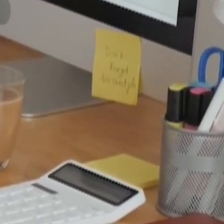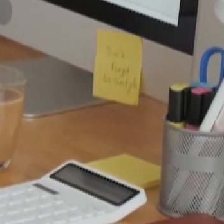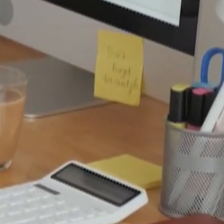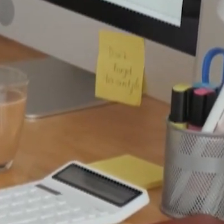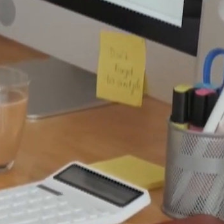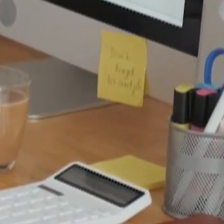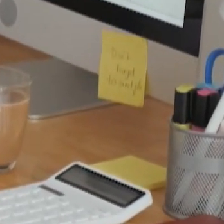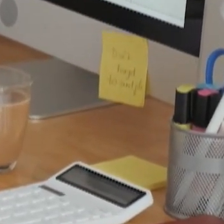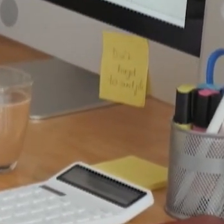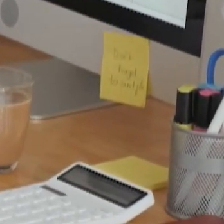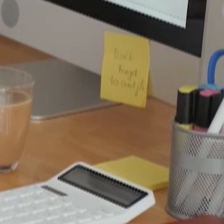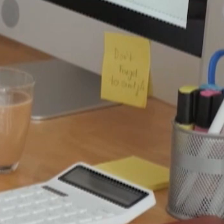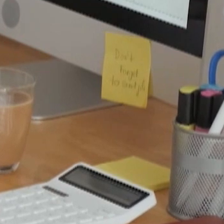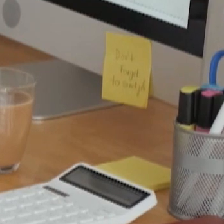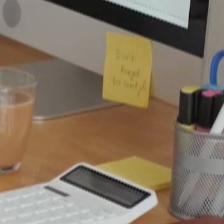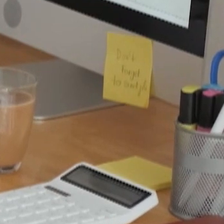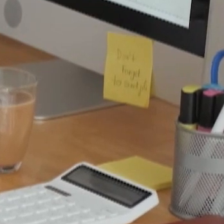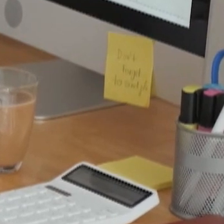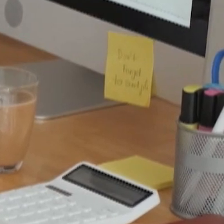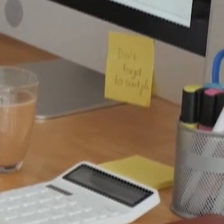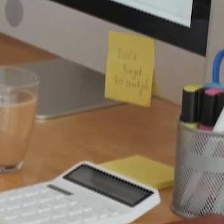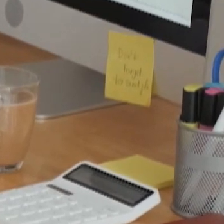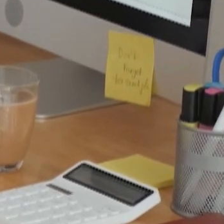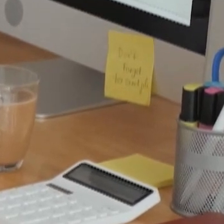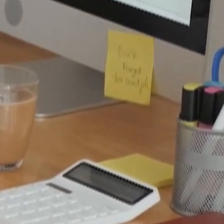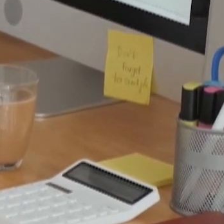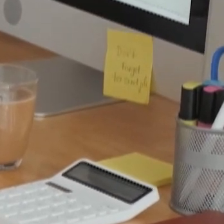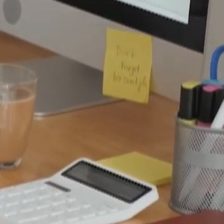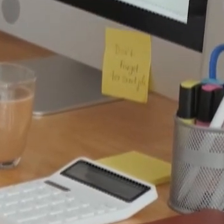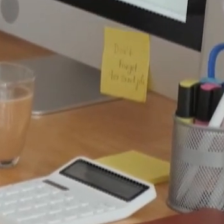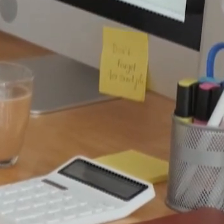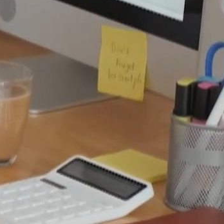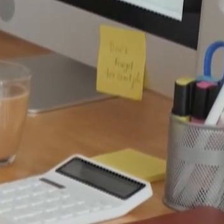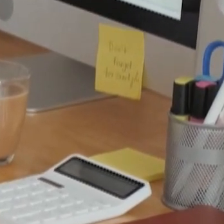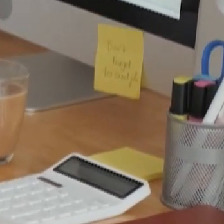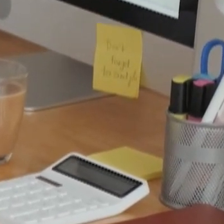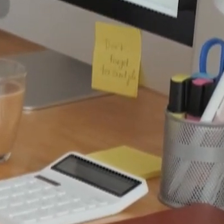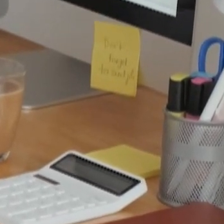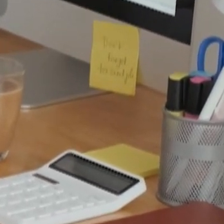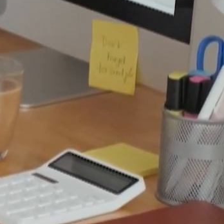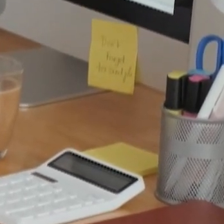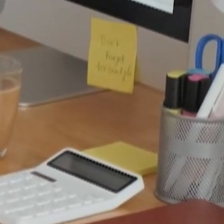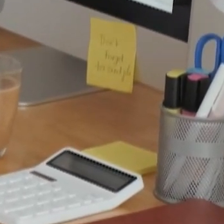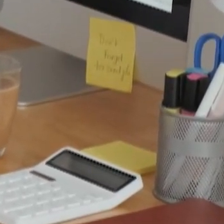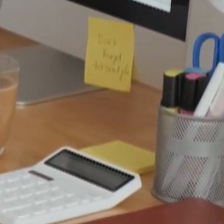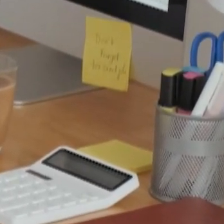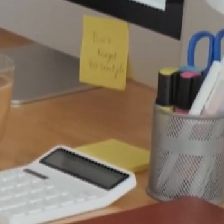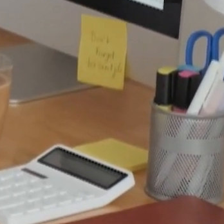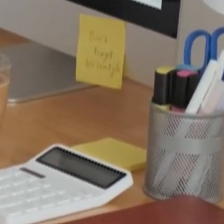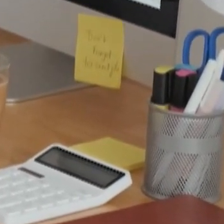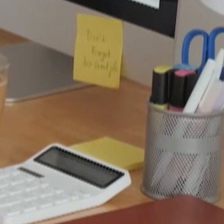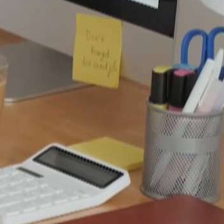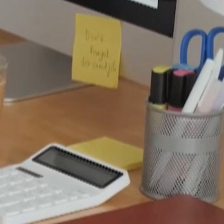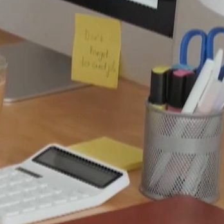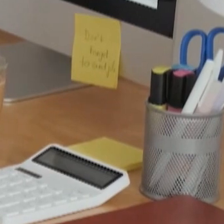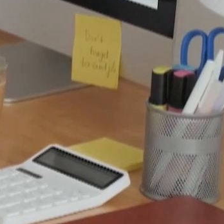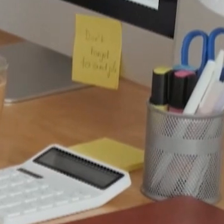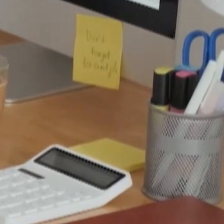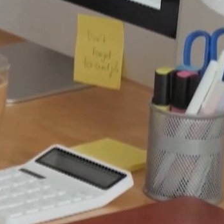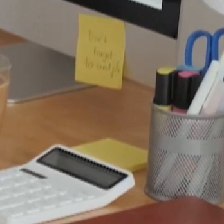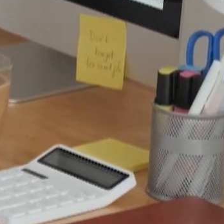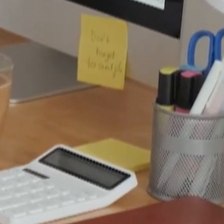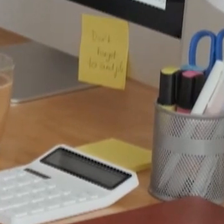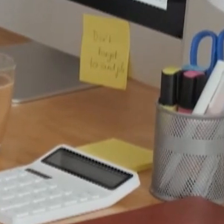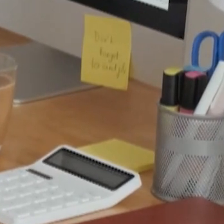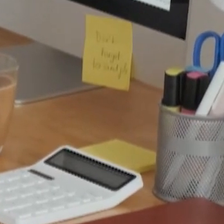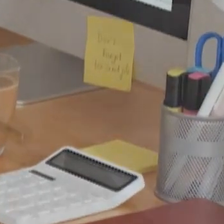mais você vai se identificar com um ou com outro aplicativo. Mas eles são feitos para qualquer pessoa, você não